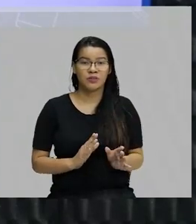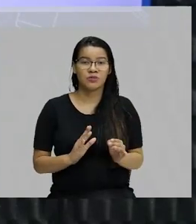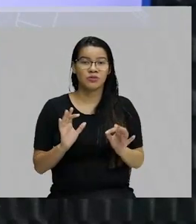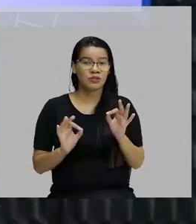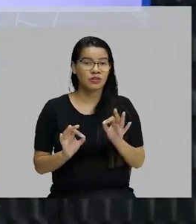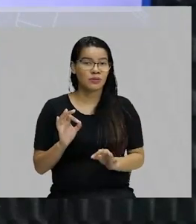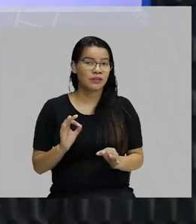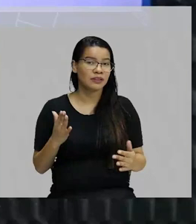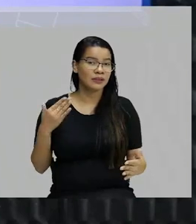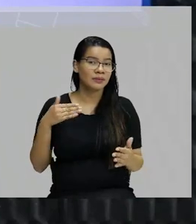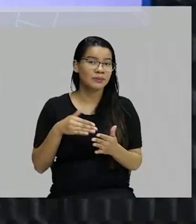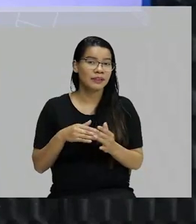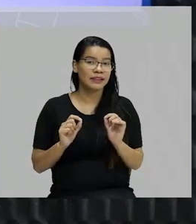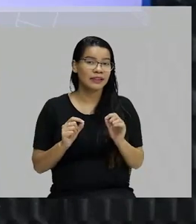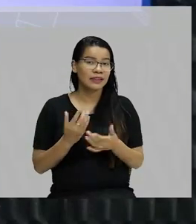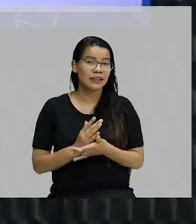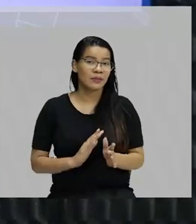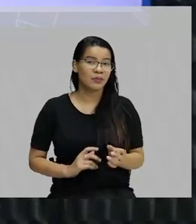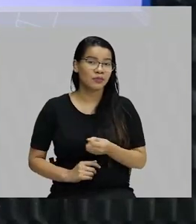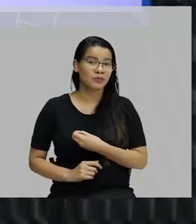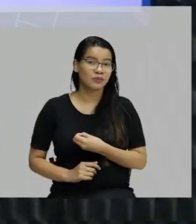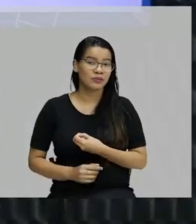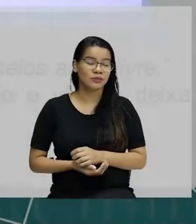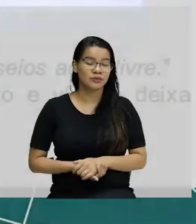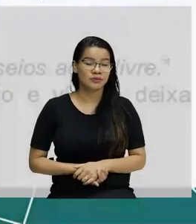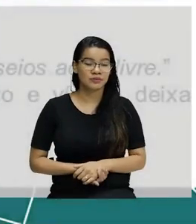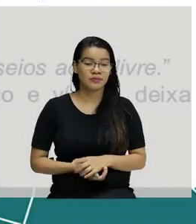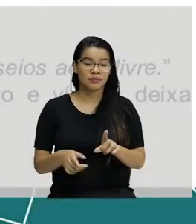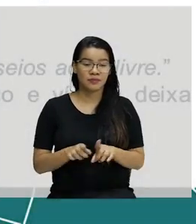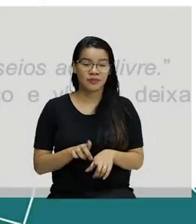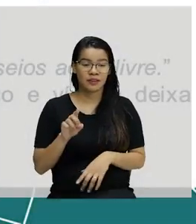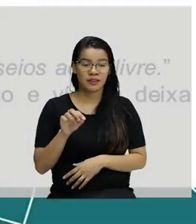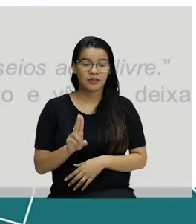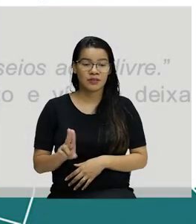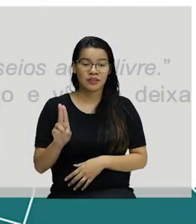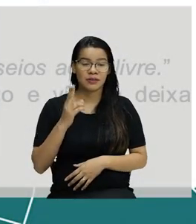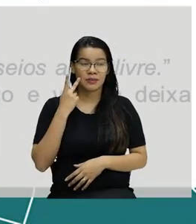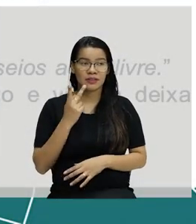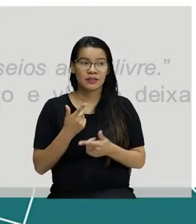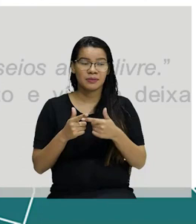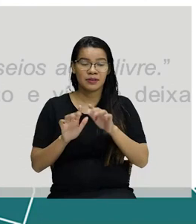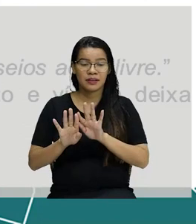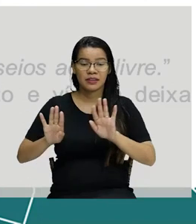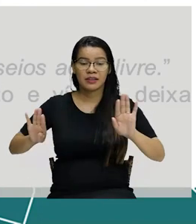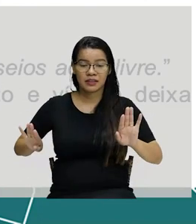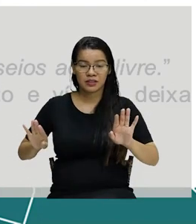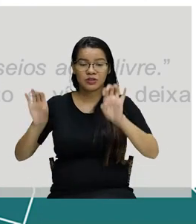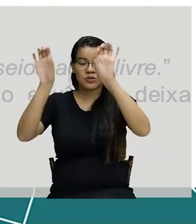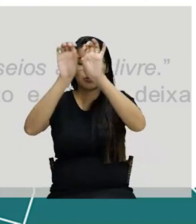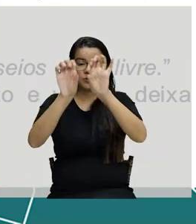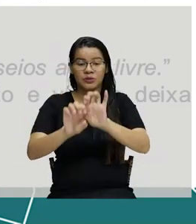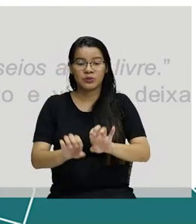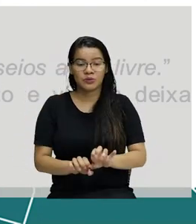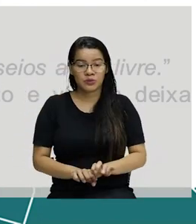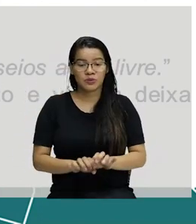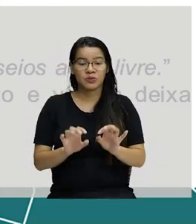acabou aquela enumeração serve também para separar estruturas coordenadas muito extensas ou que já